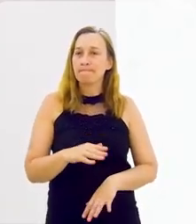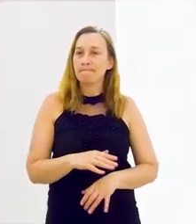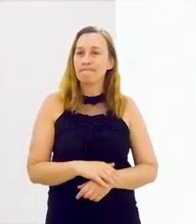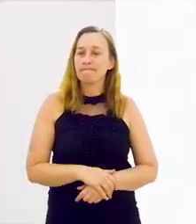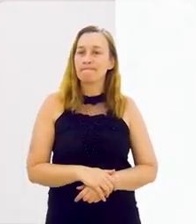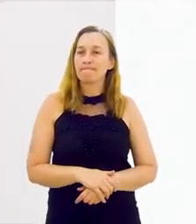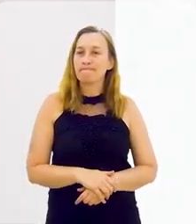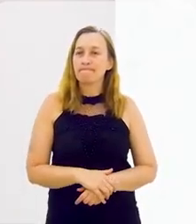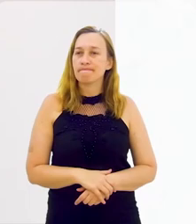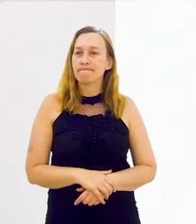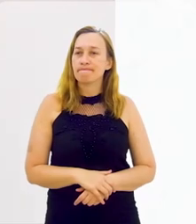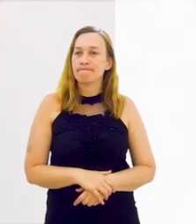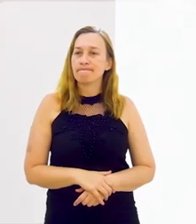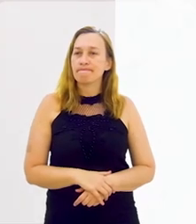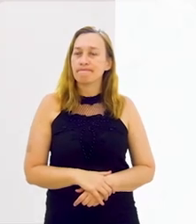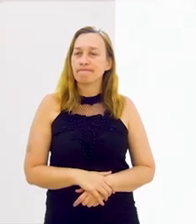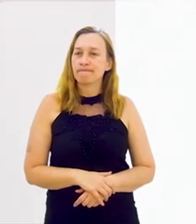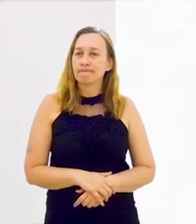quanto mais você vai.